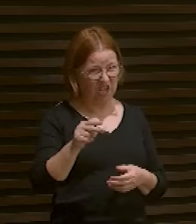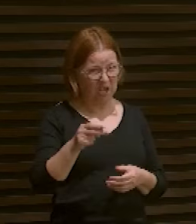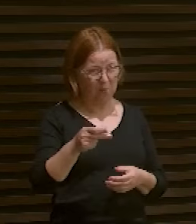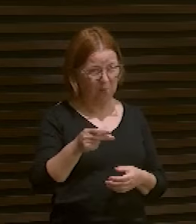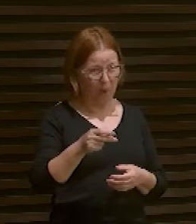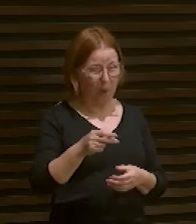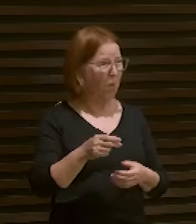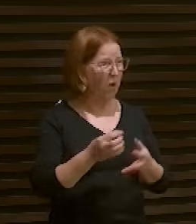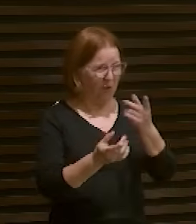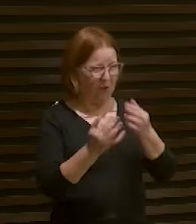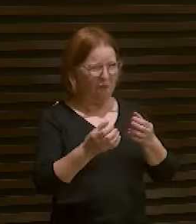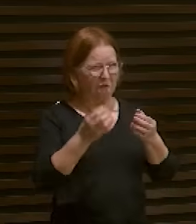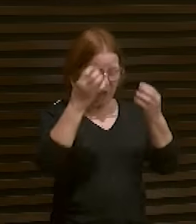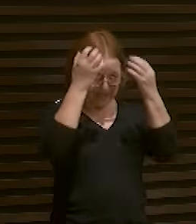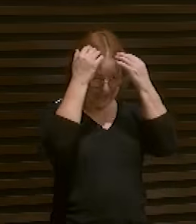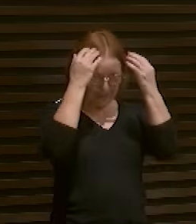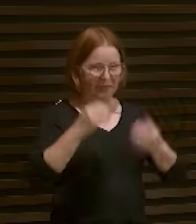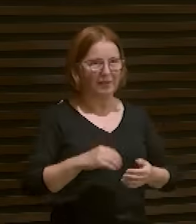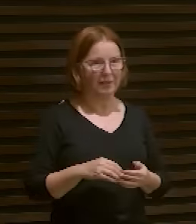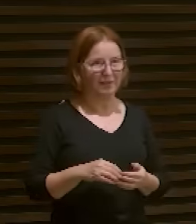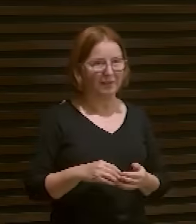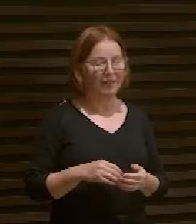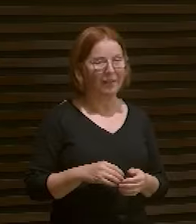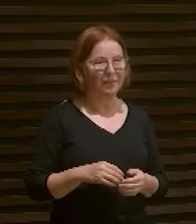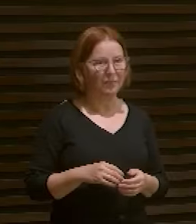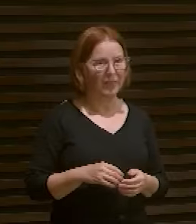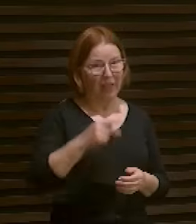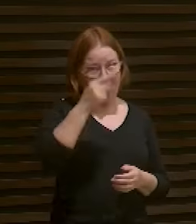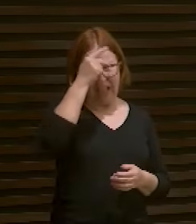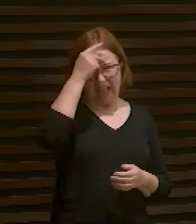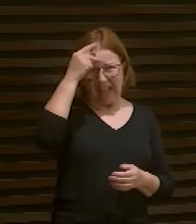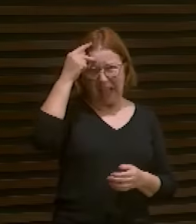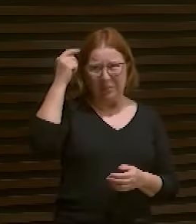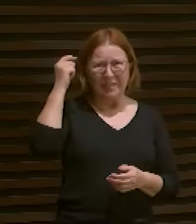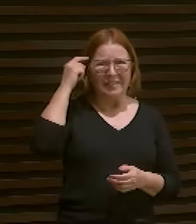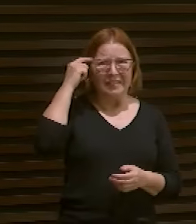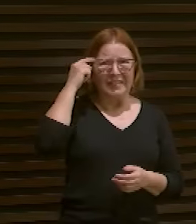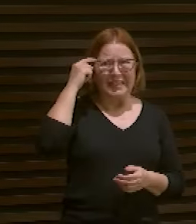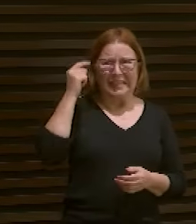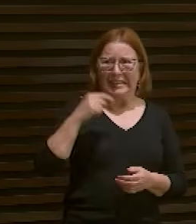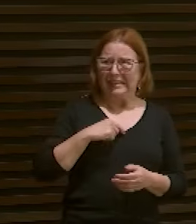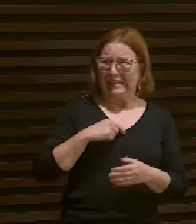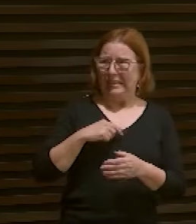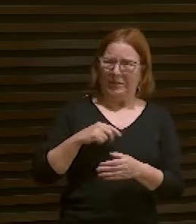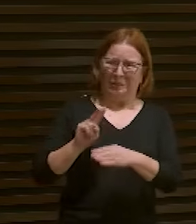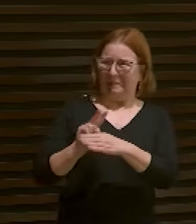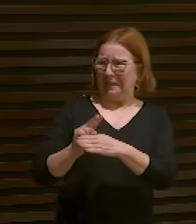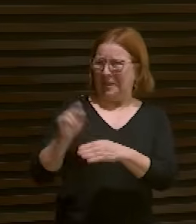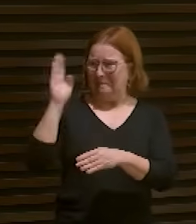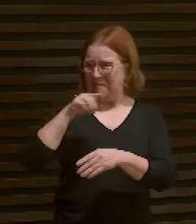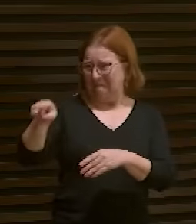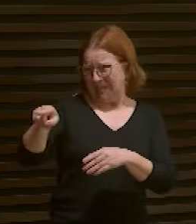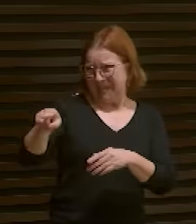dizer: eu estou fazendo tudo ao contrário para esse cara, eu estou tratando o Bruno mal e esse cara está me